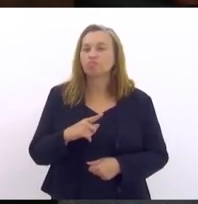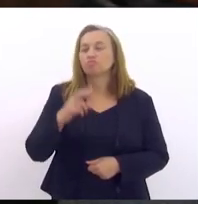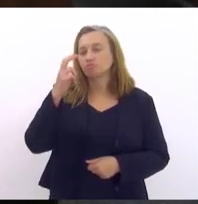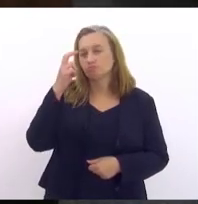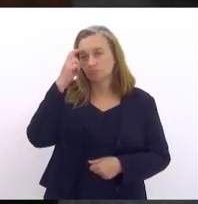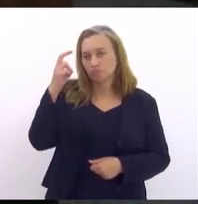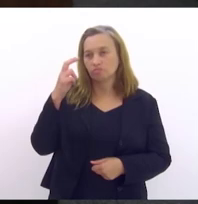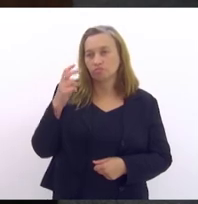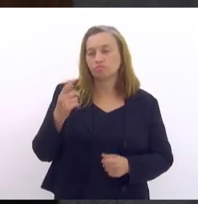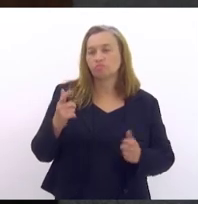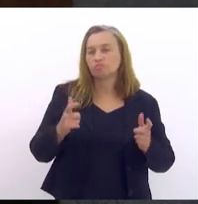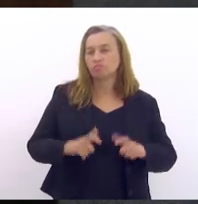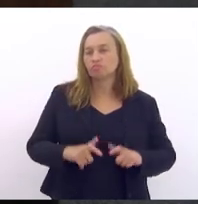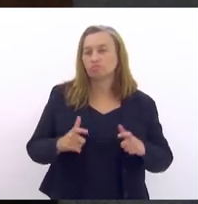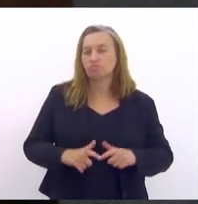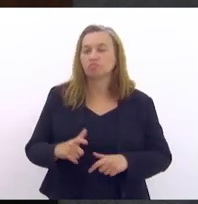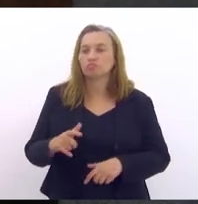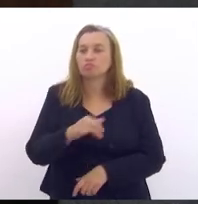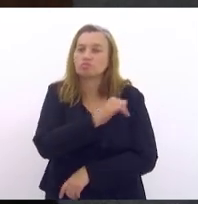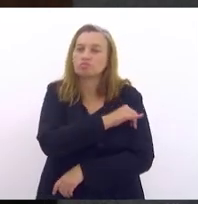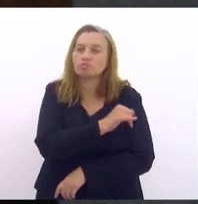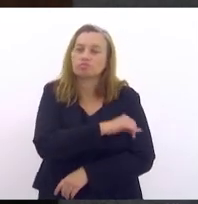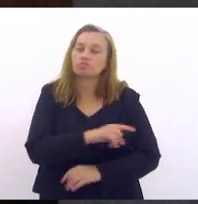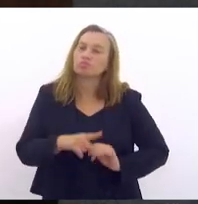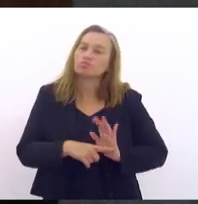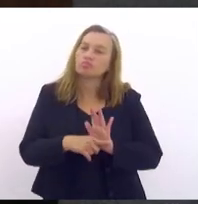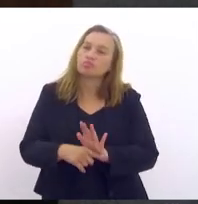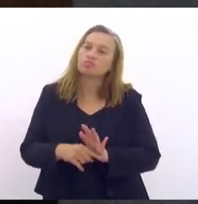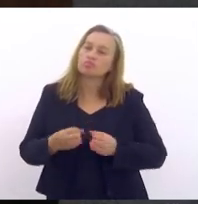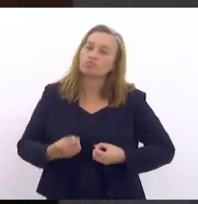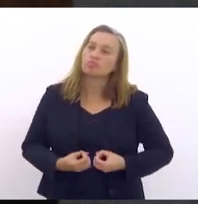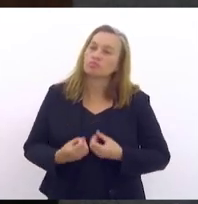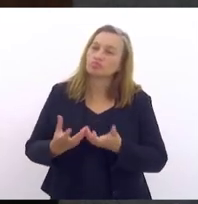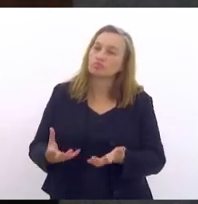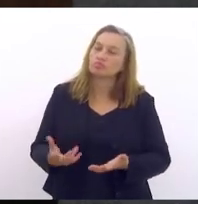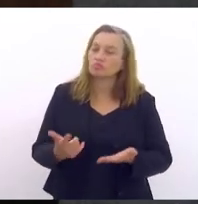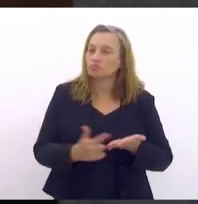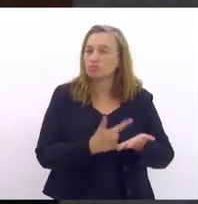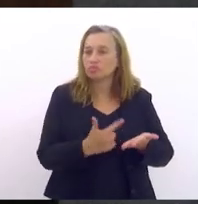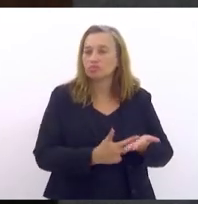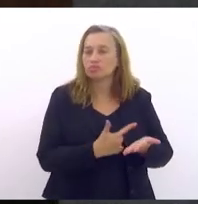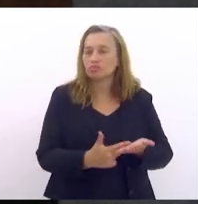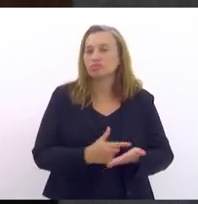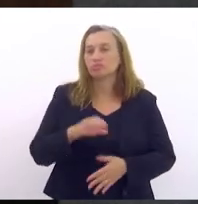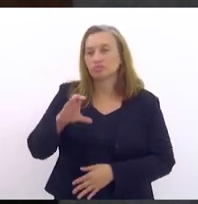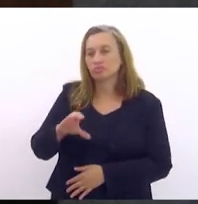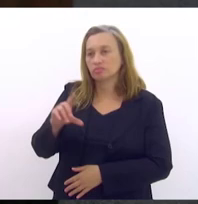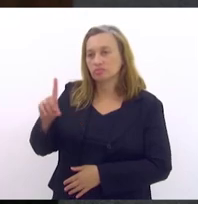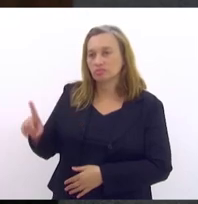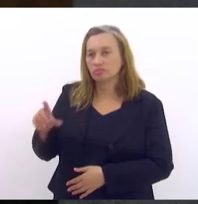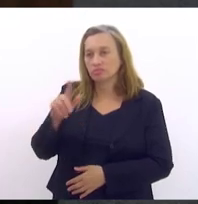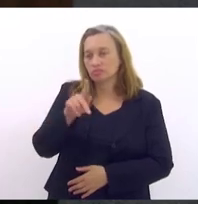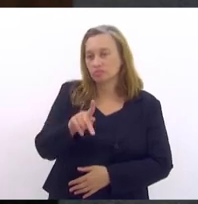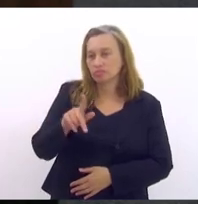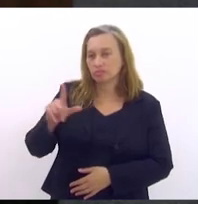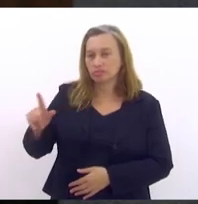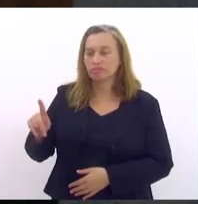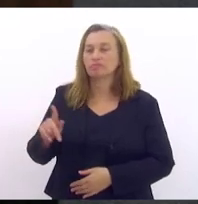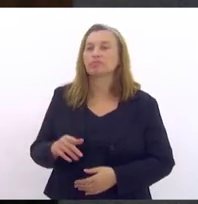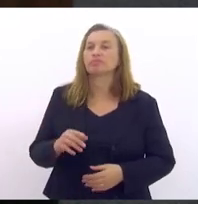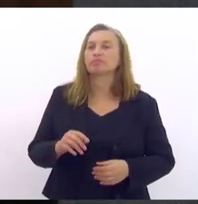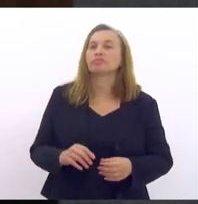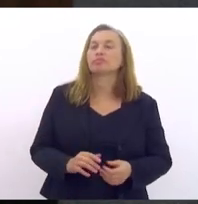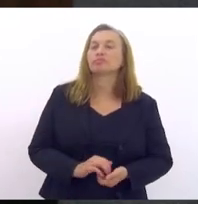cultura no subúrbio do Rio. Aí ajudaram com doações de livros, de CDs, de LPs, enfim, com material de